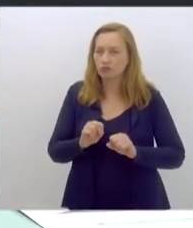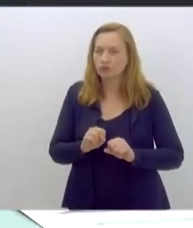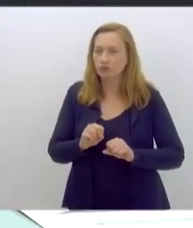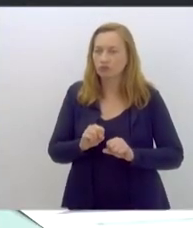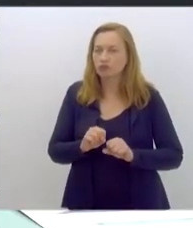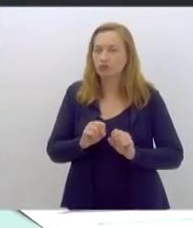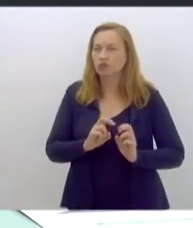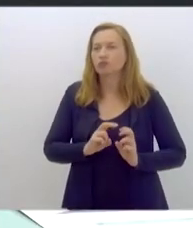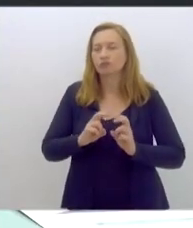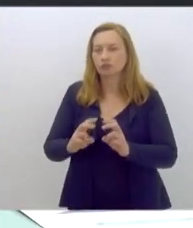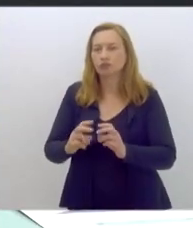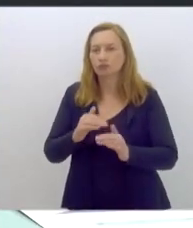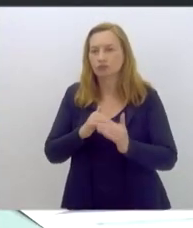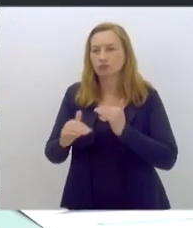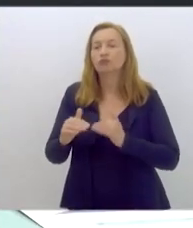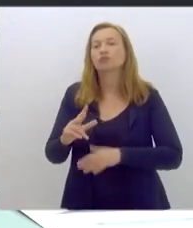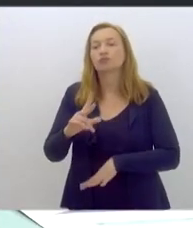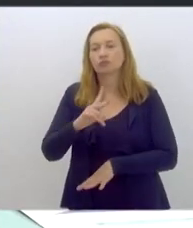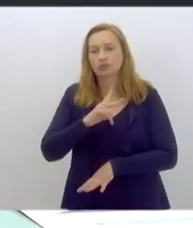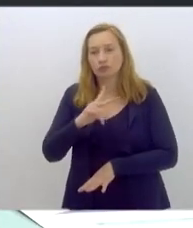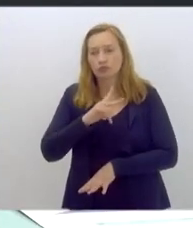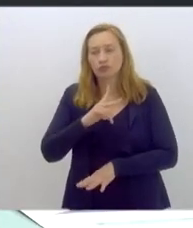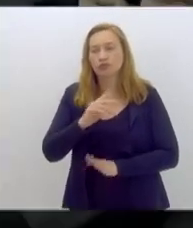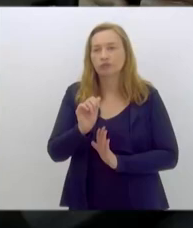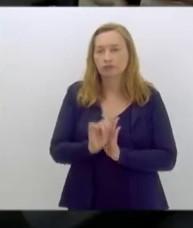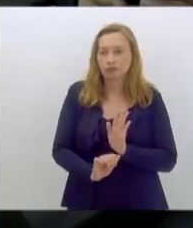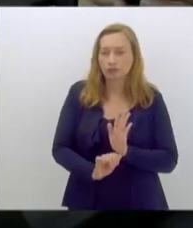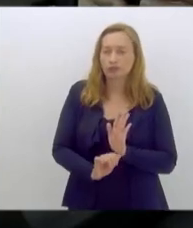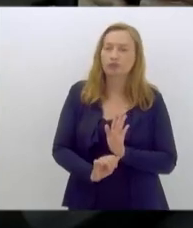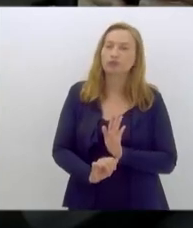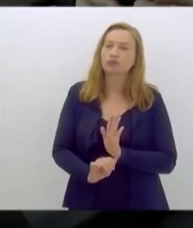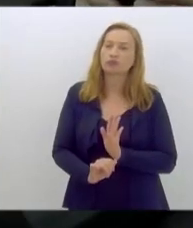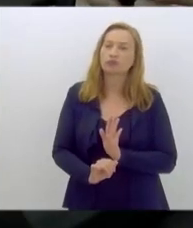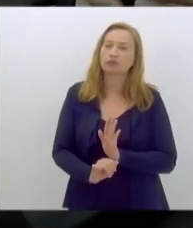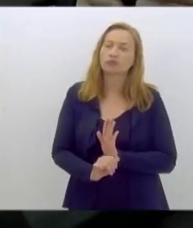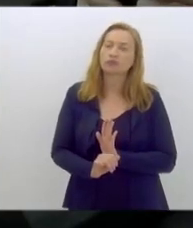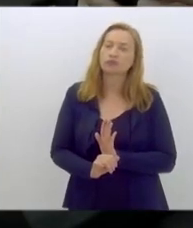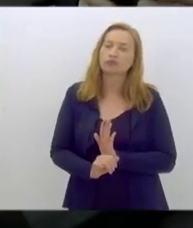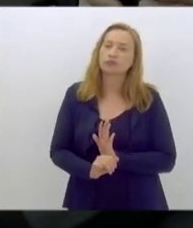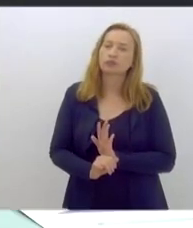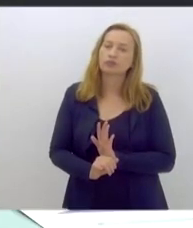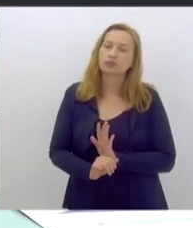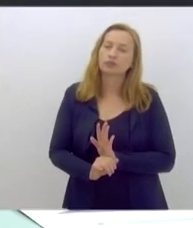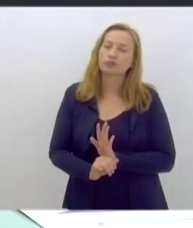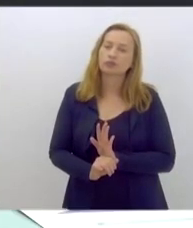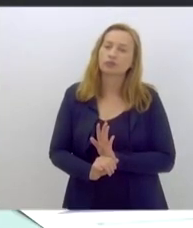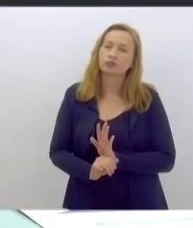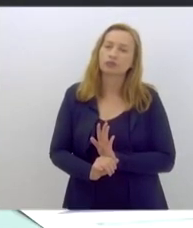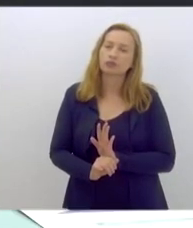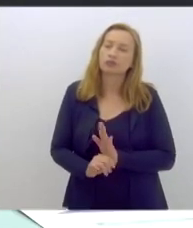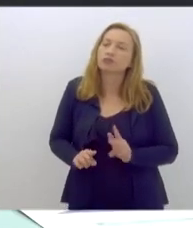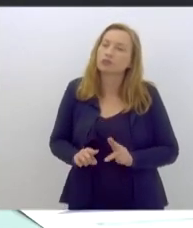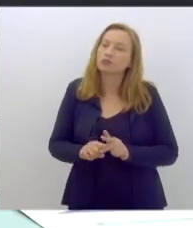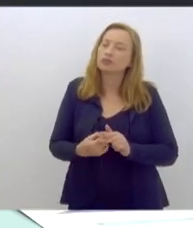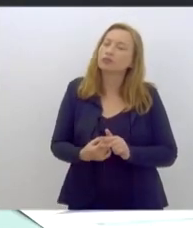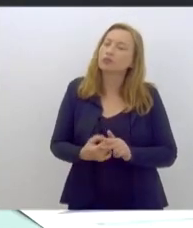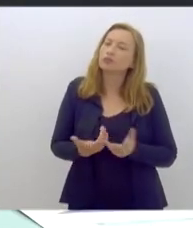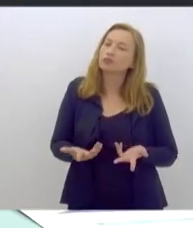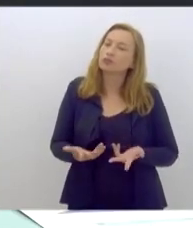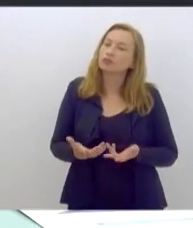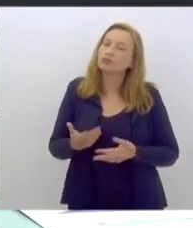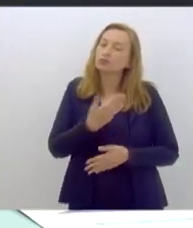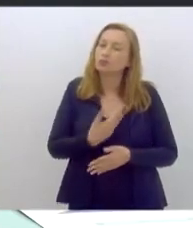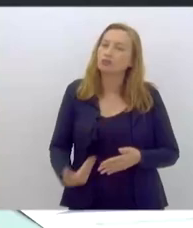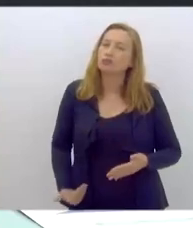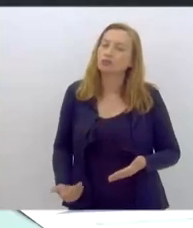por conta do próprio relatório que vai sair enfim do próprio termo de ajuste conduta que o governo